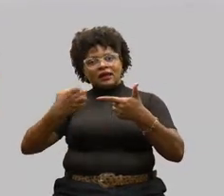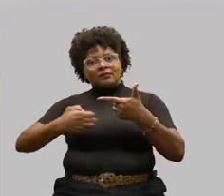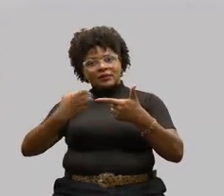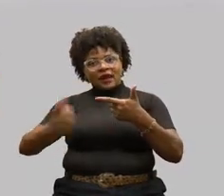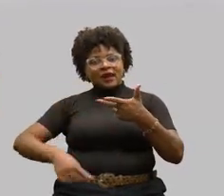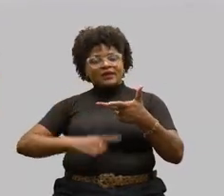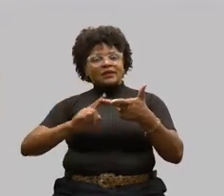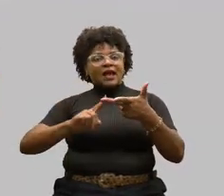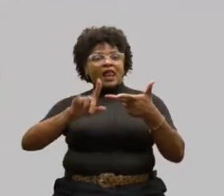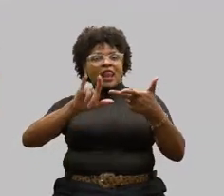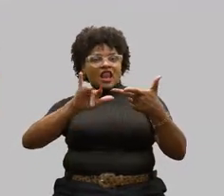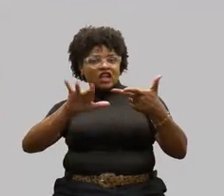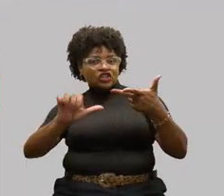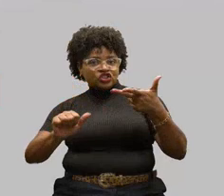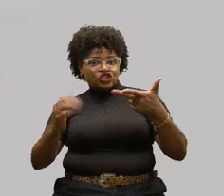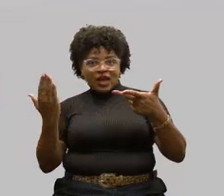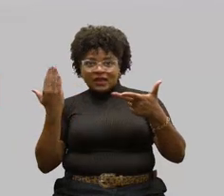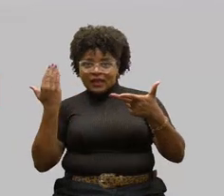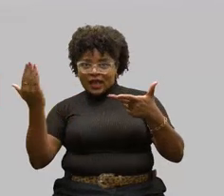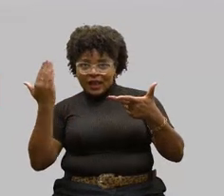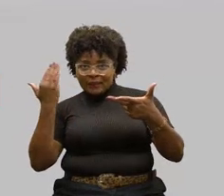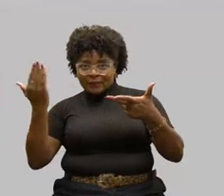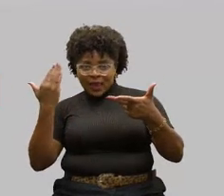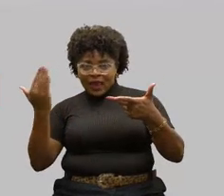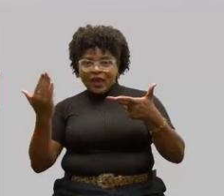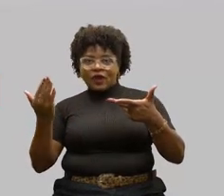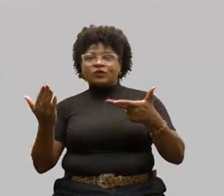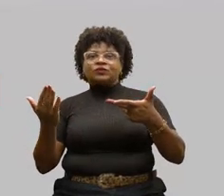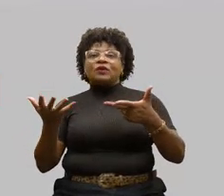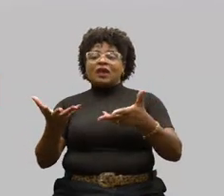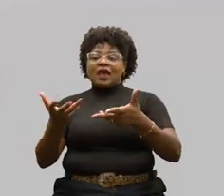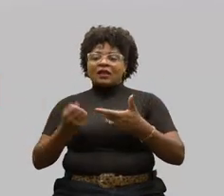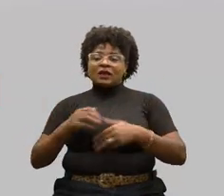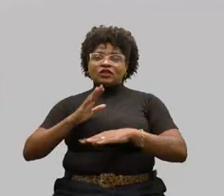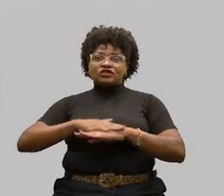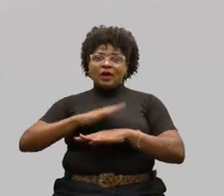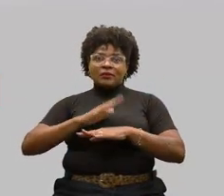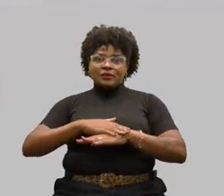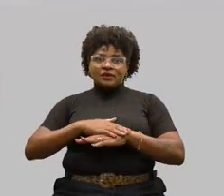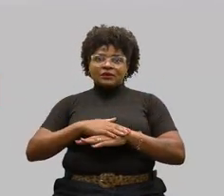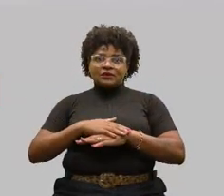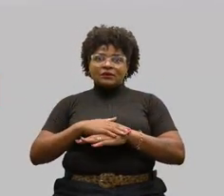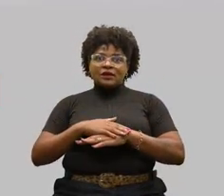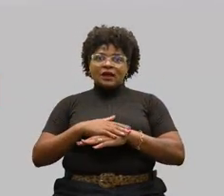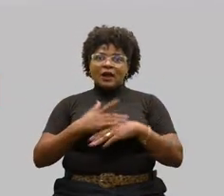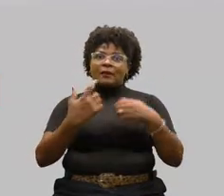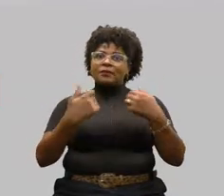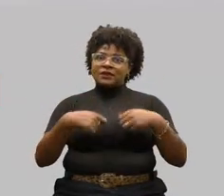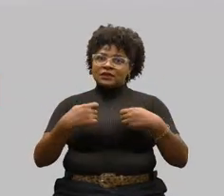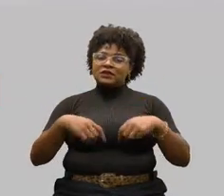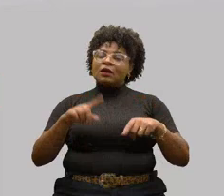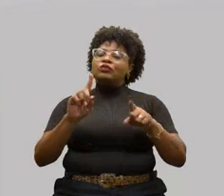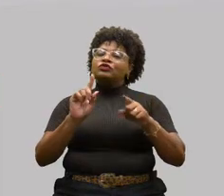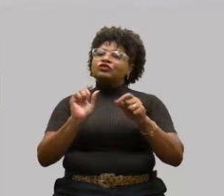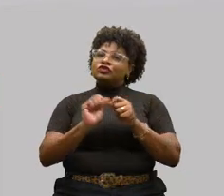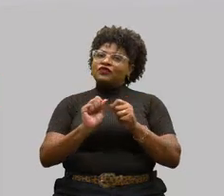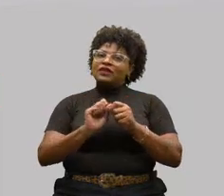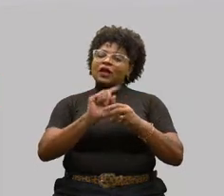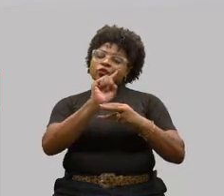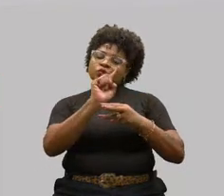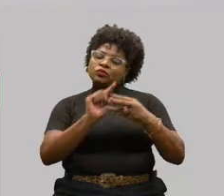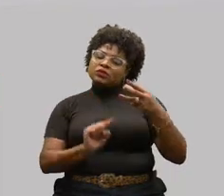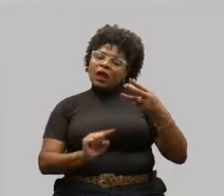atende a minneus angústia meus anseios e meu marido também e é isso aí nós precisamos desse tripé queria falar da importância